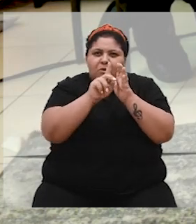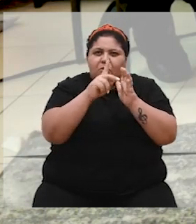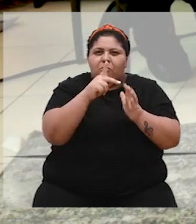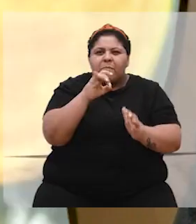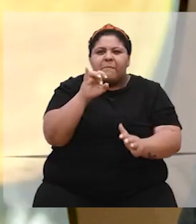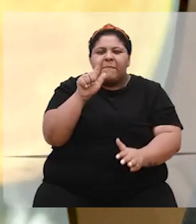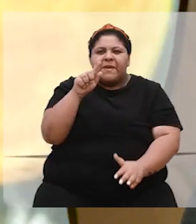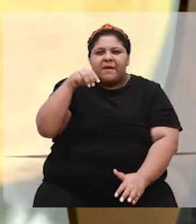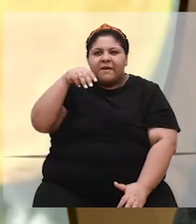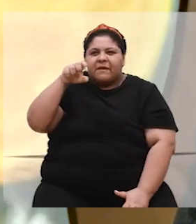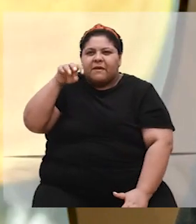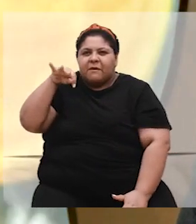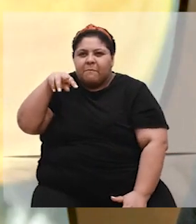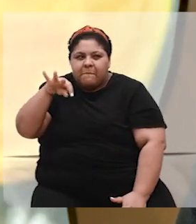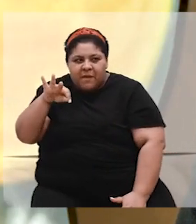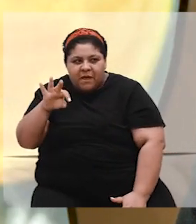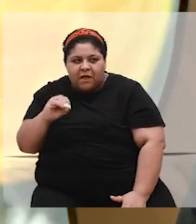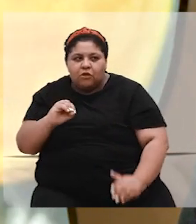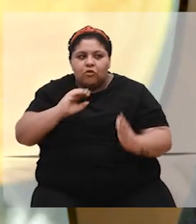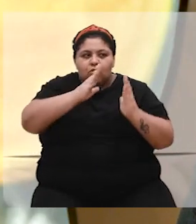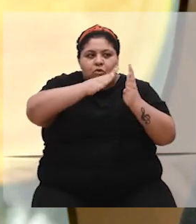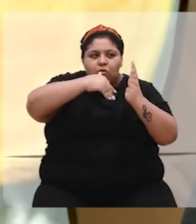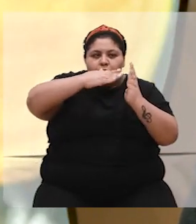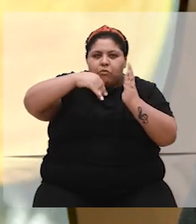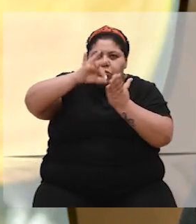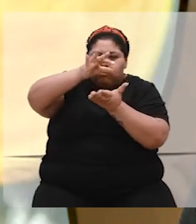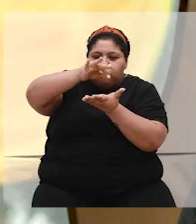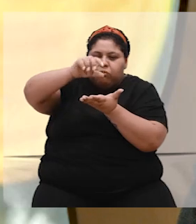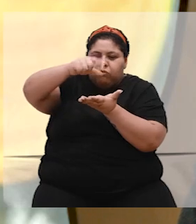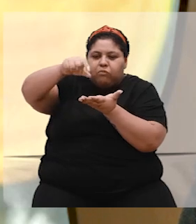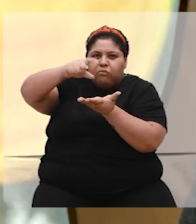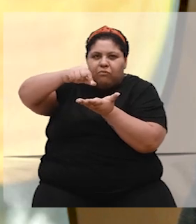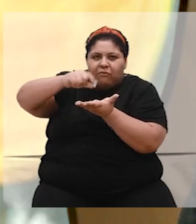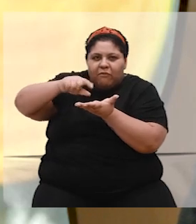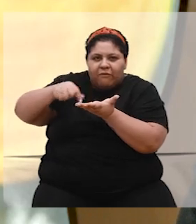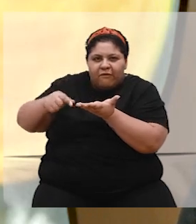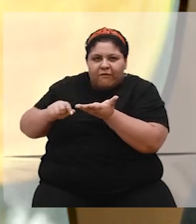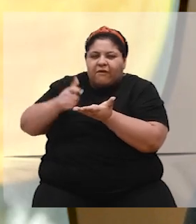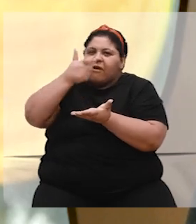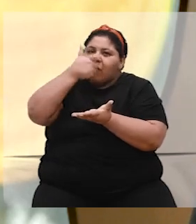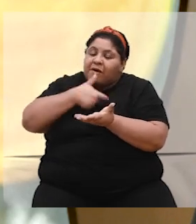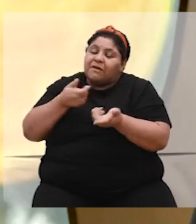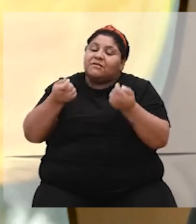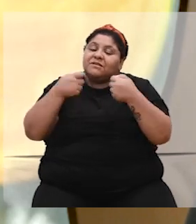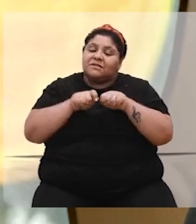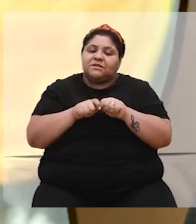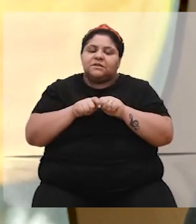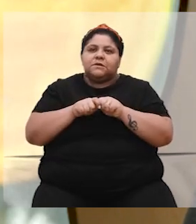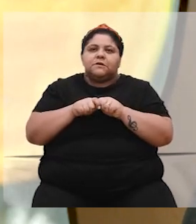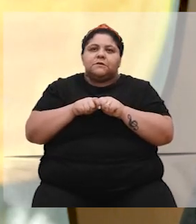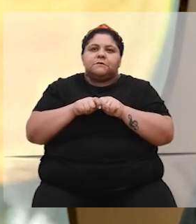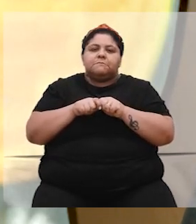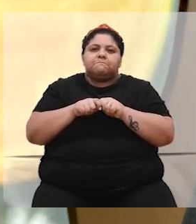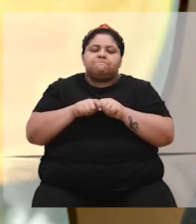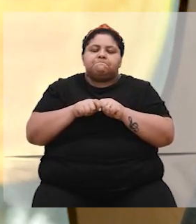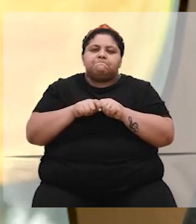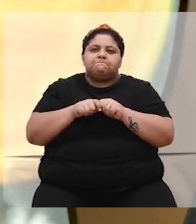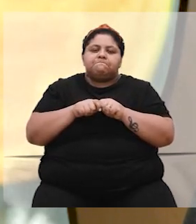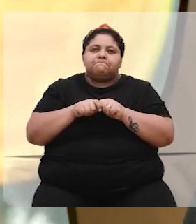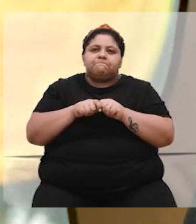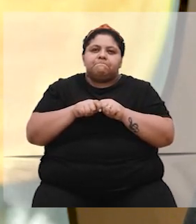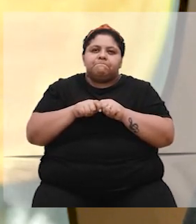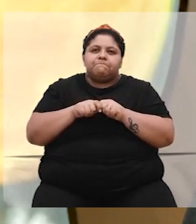muito posterior ao traço cravado na pedra. Então, eu acho que a gente precisa realmente